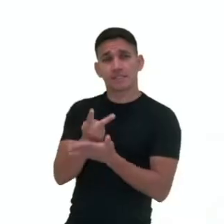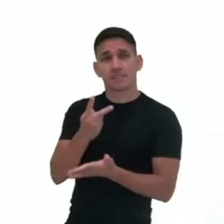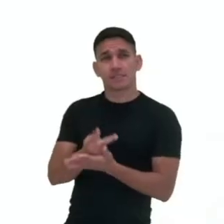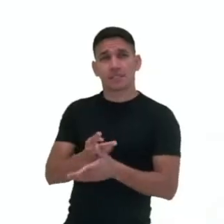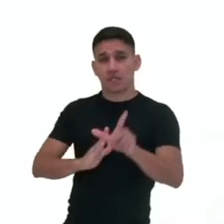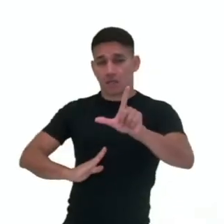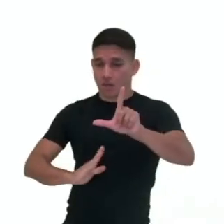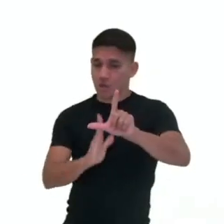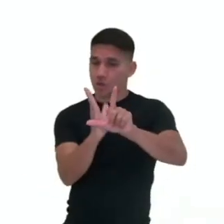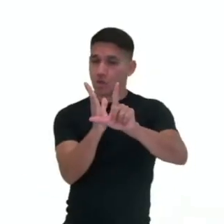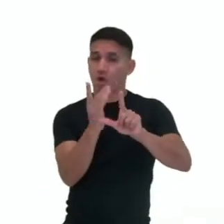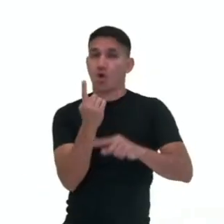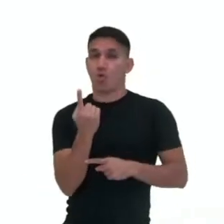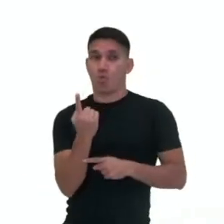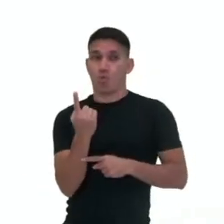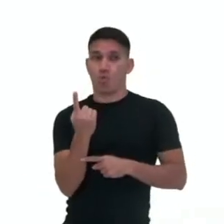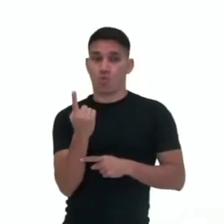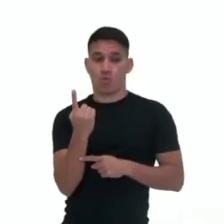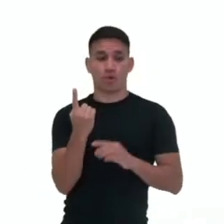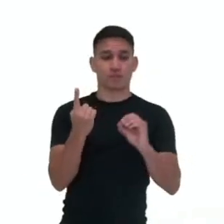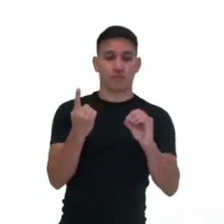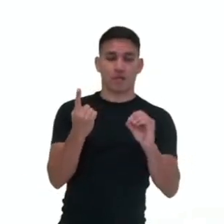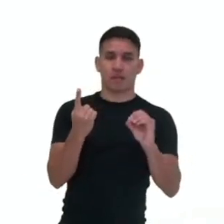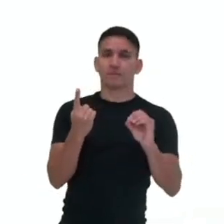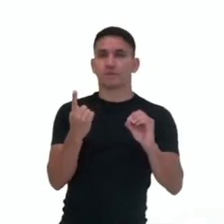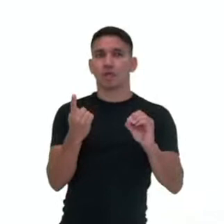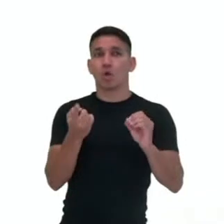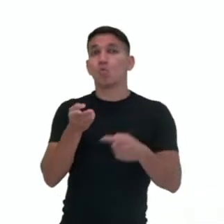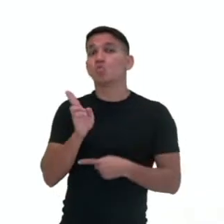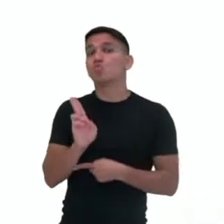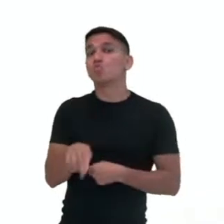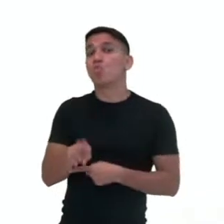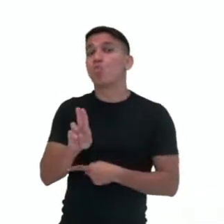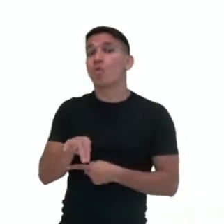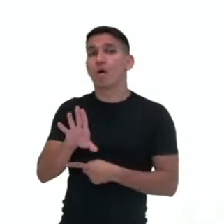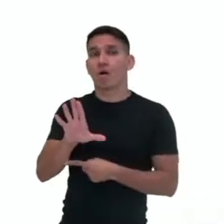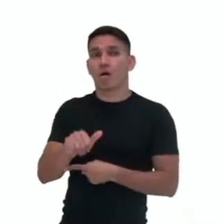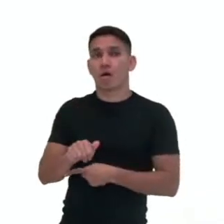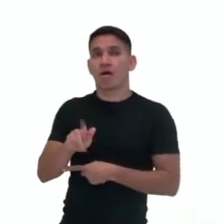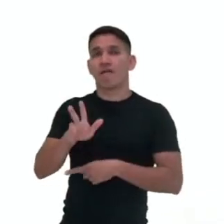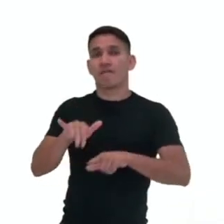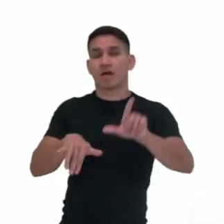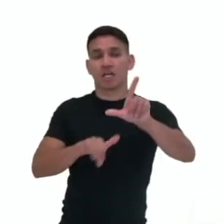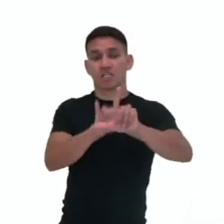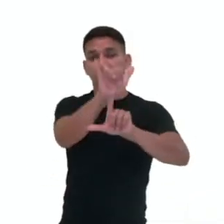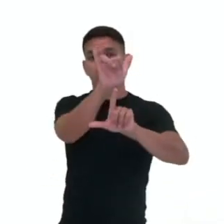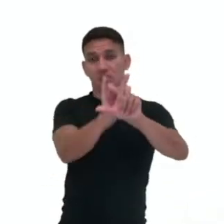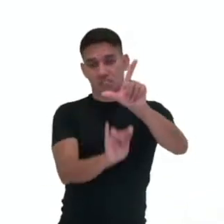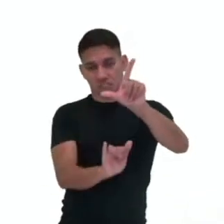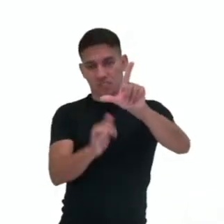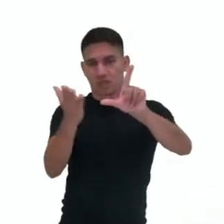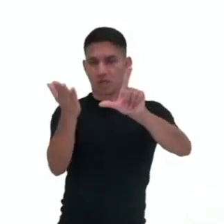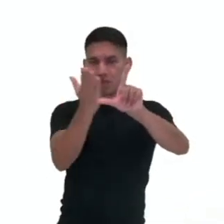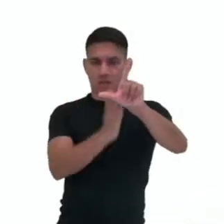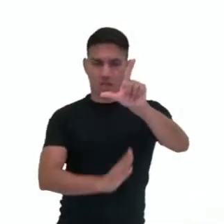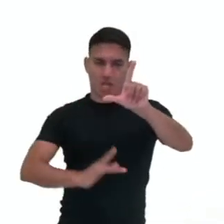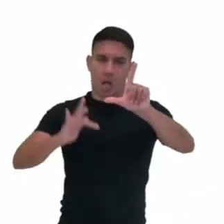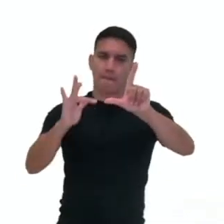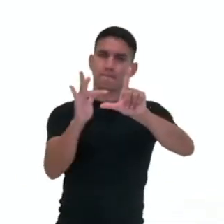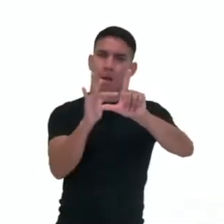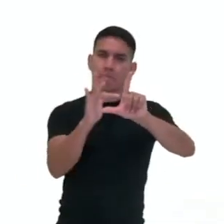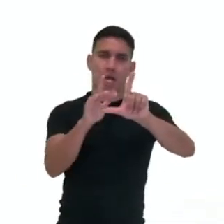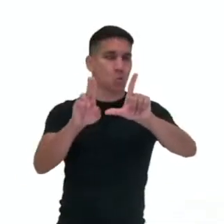pelo ponto 1 e 0, nunca vai cortar o eixo do y, nunca vai encostar no eixo